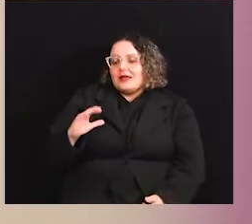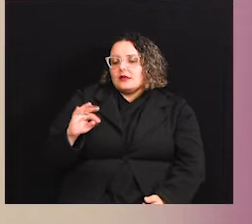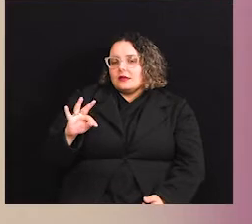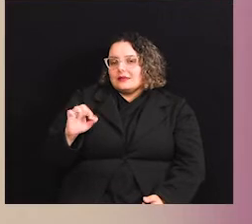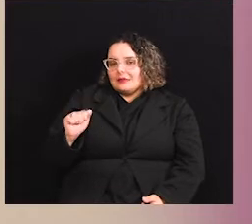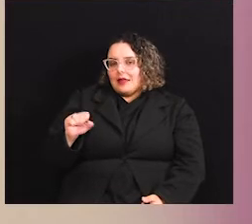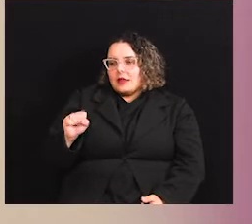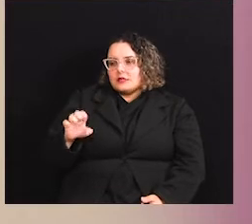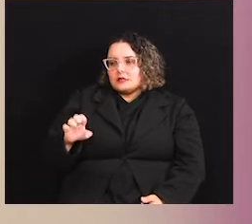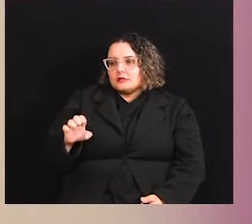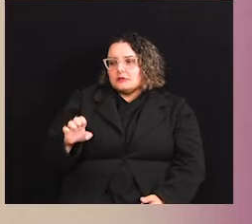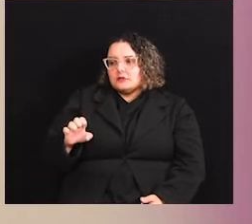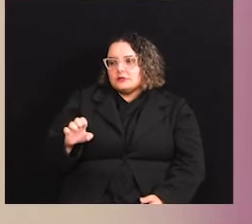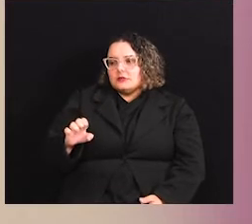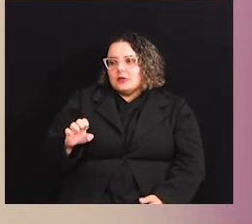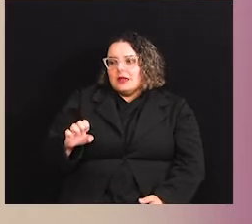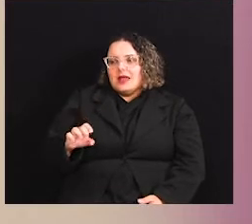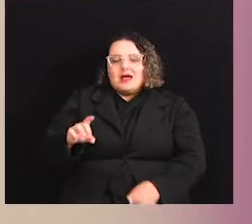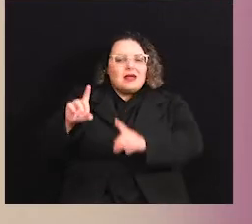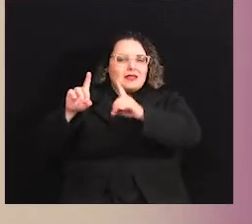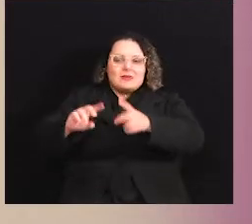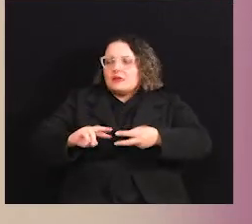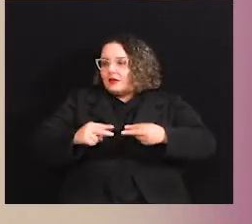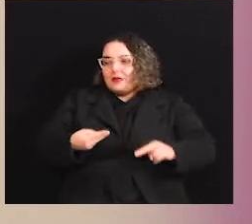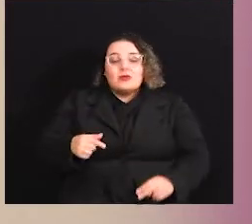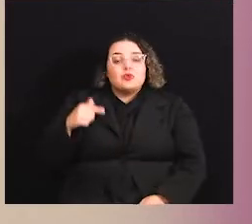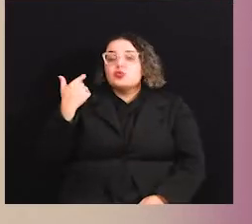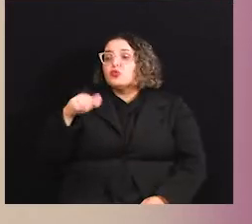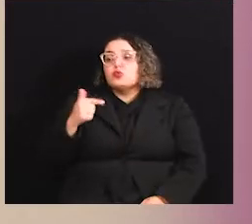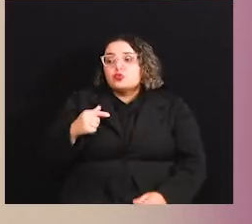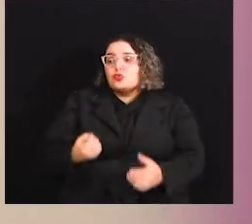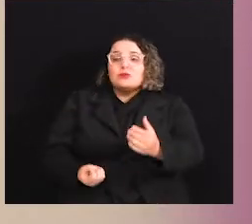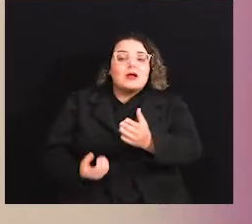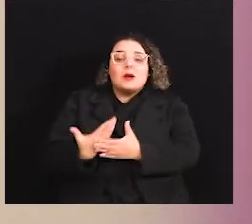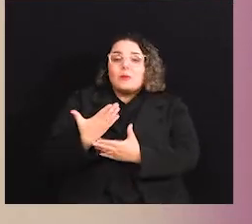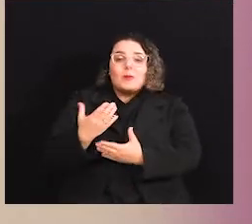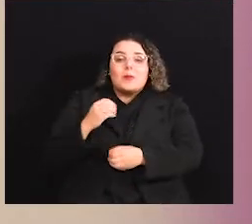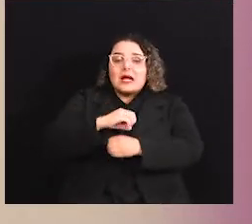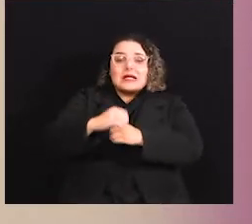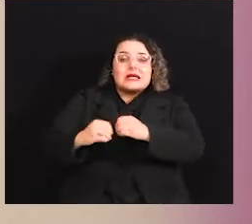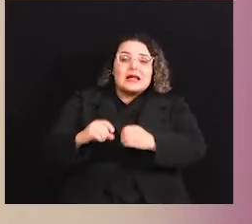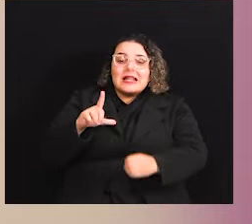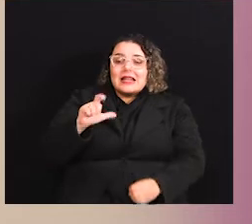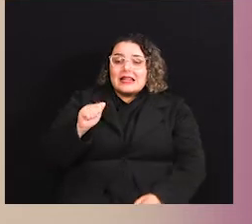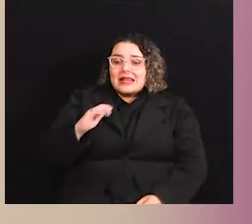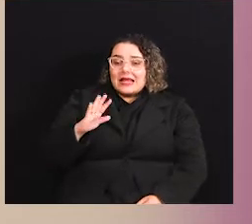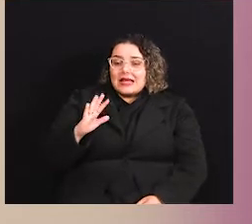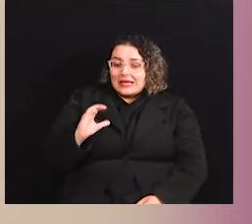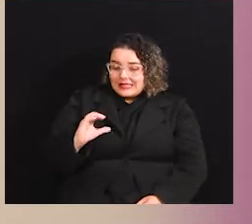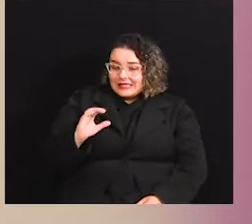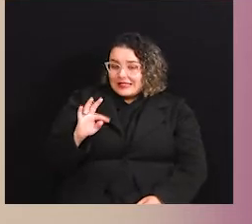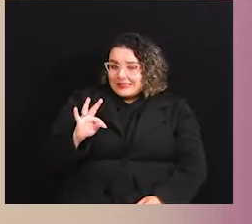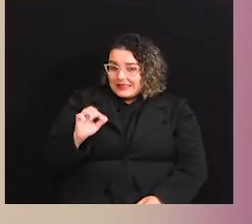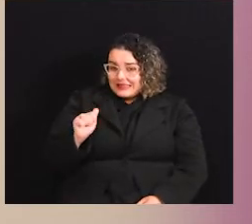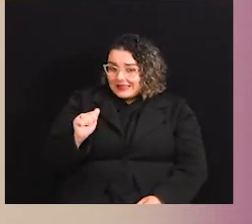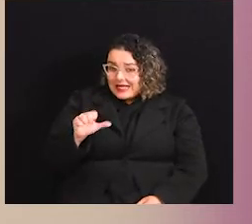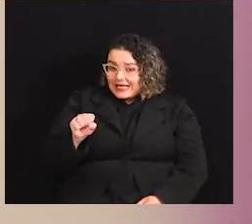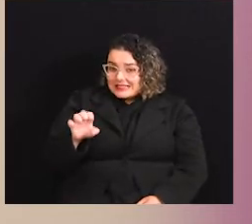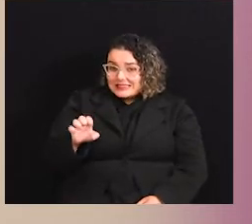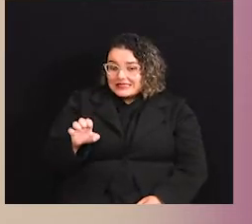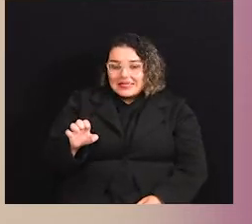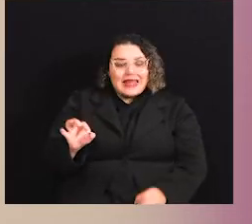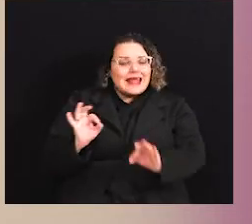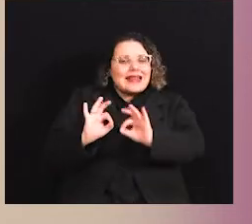deficiência congênita, a pessoa não tem a célula produtora de lactase. Então, ela não consegue digerir em nenhuma das